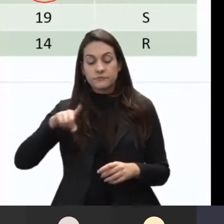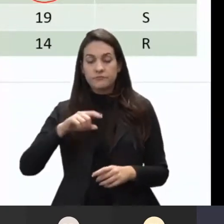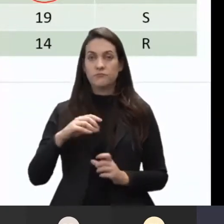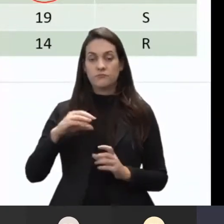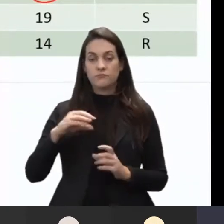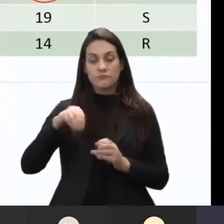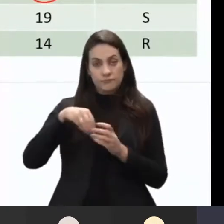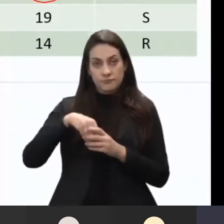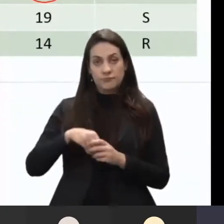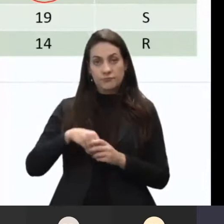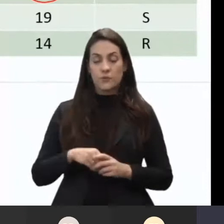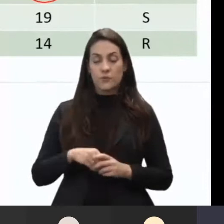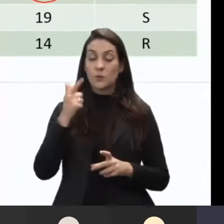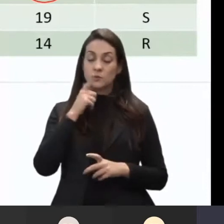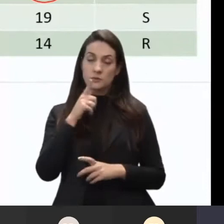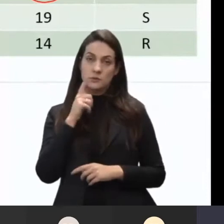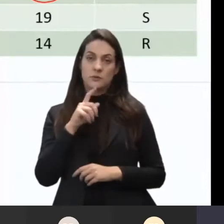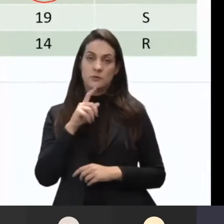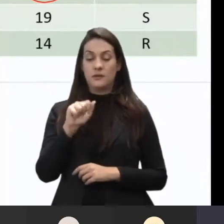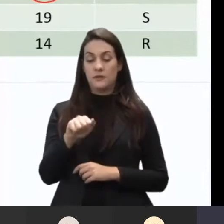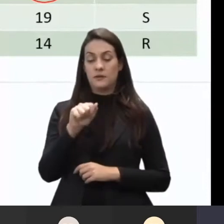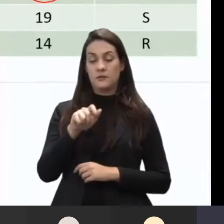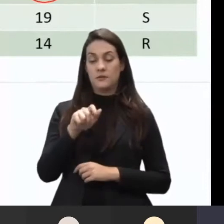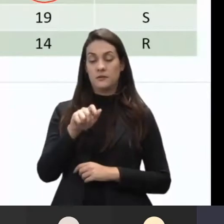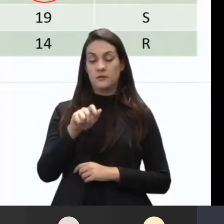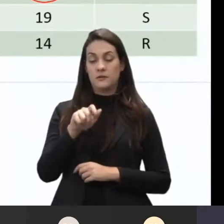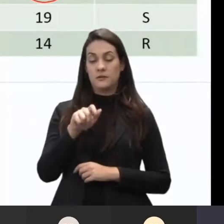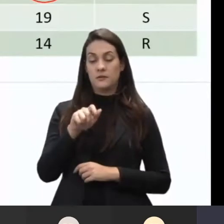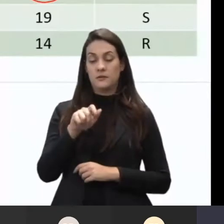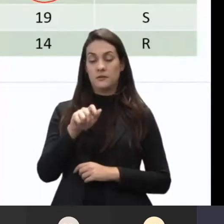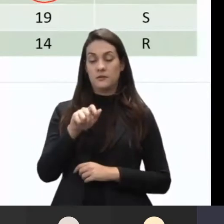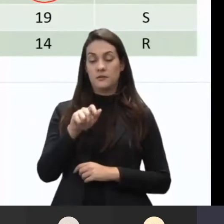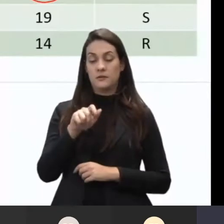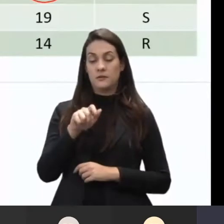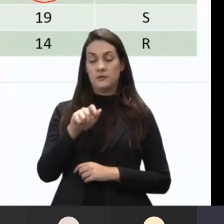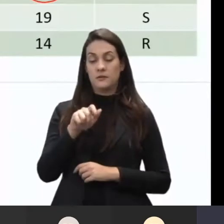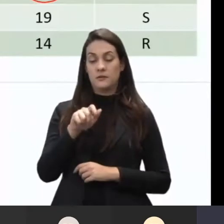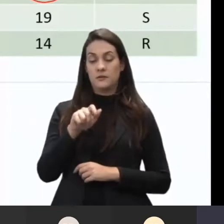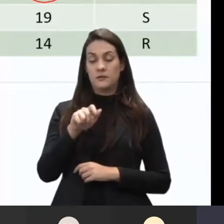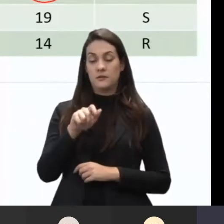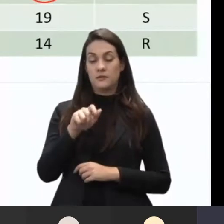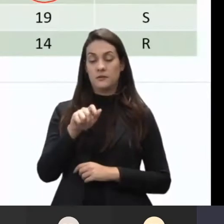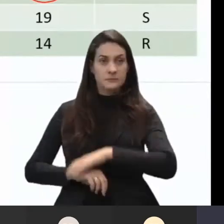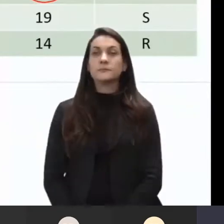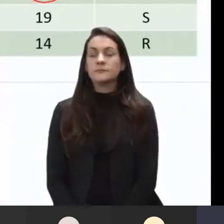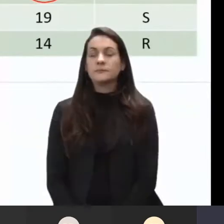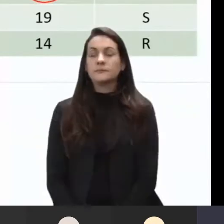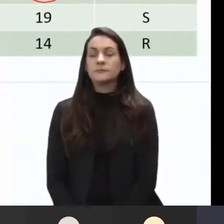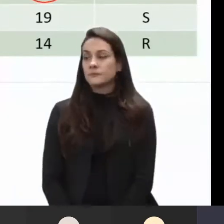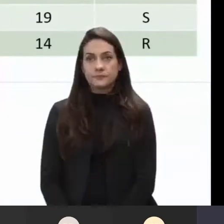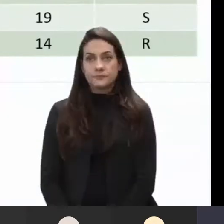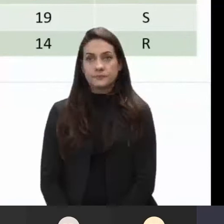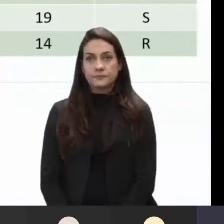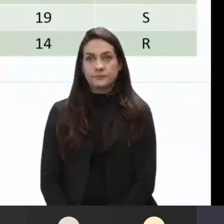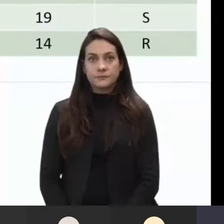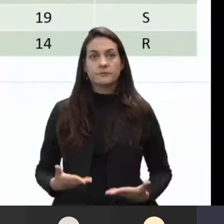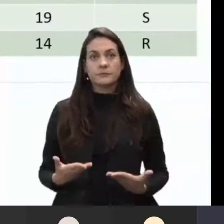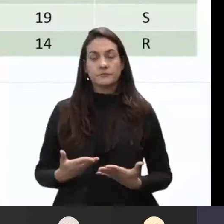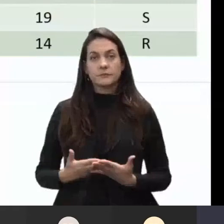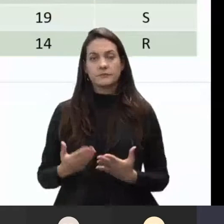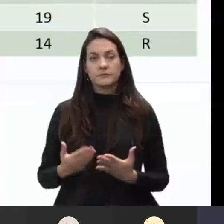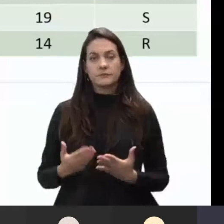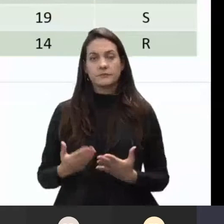agar e ter um halo de inibição maior. Vamos comparar com o Staphylococcus